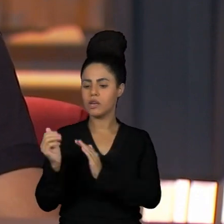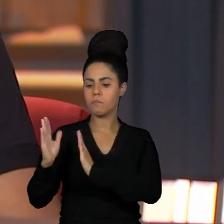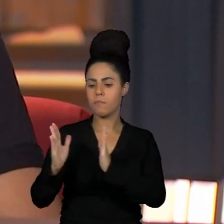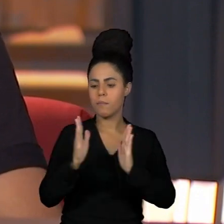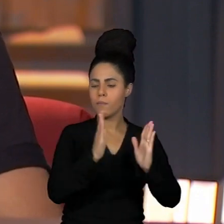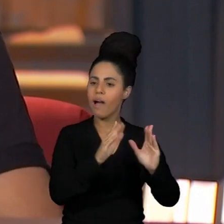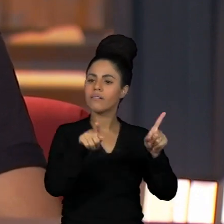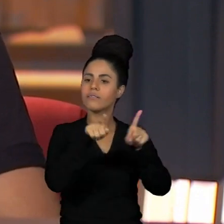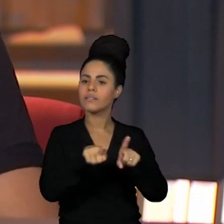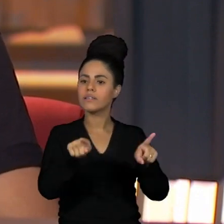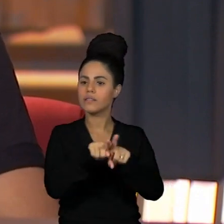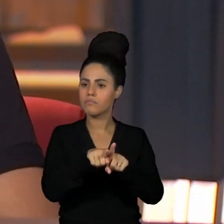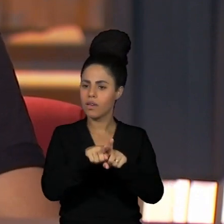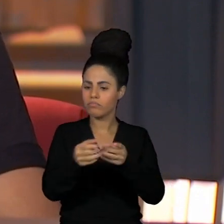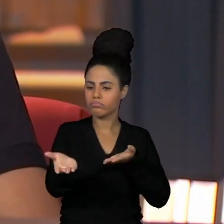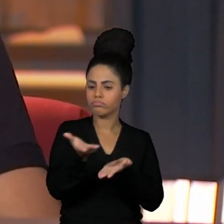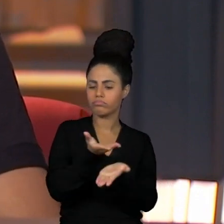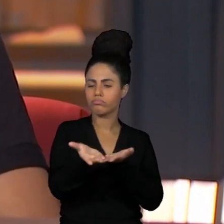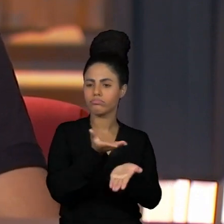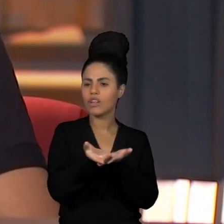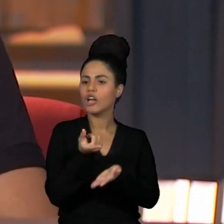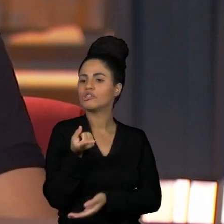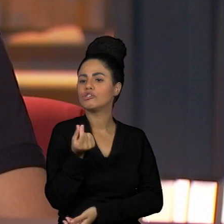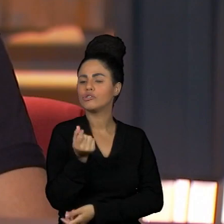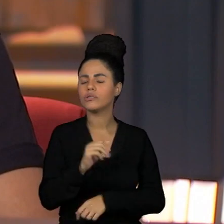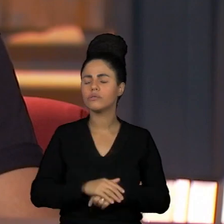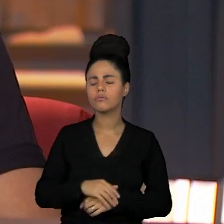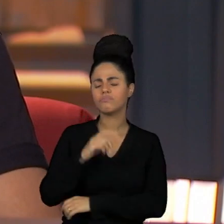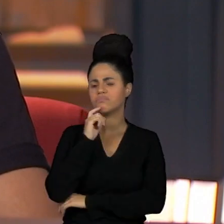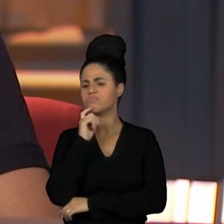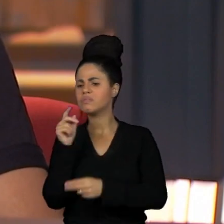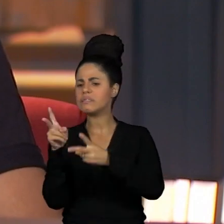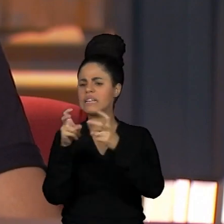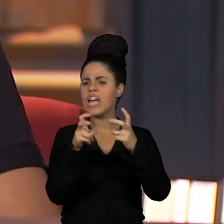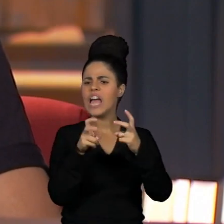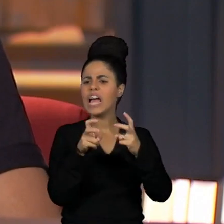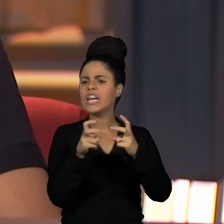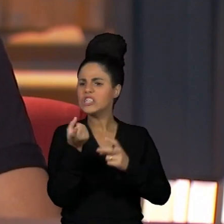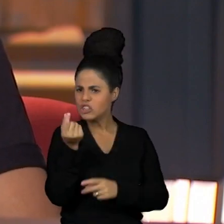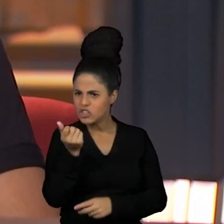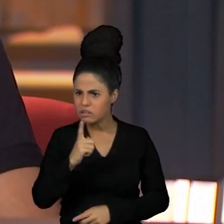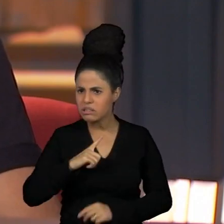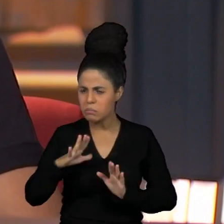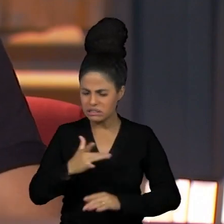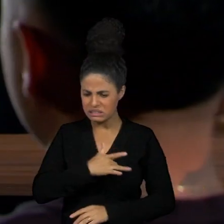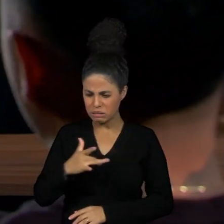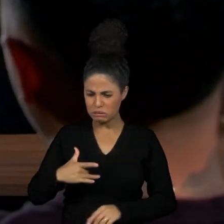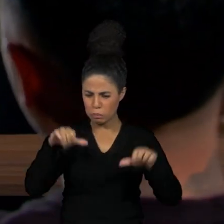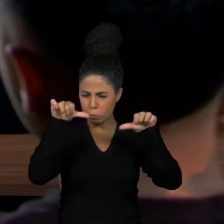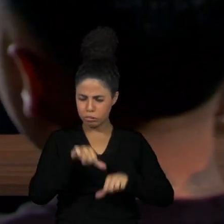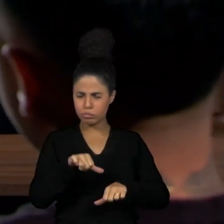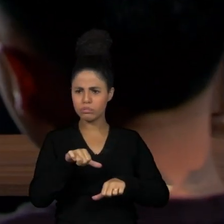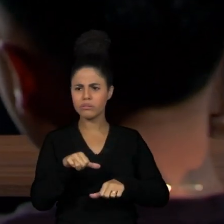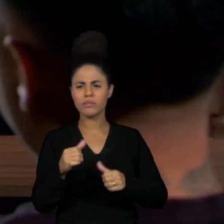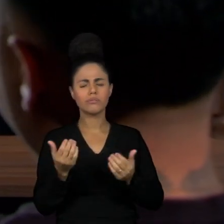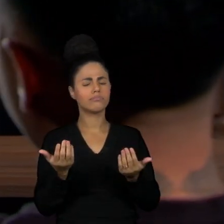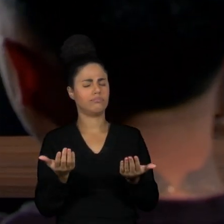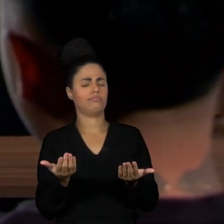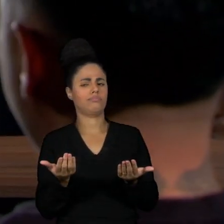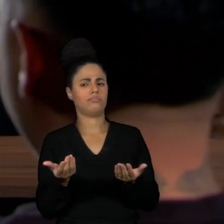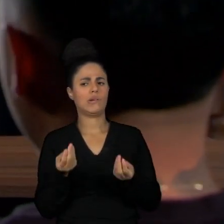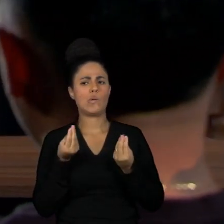financeira. Porque eu fui me deparando que algumas pessoas tinham muito dinheiro, mas a saúde estava toda cagada. O relacionamento